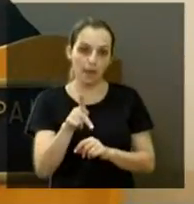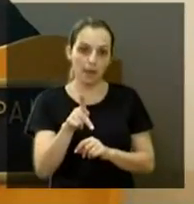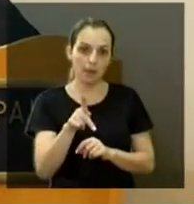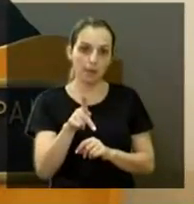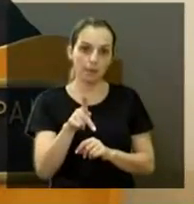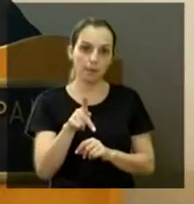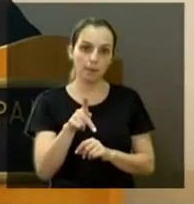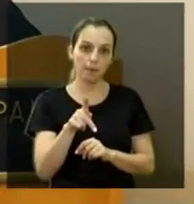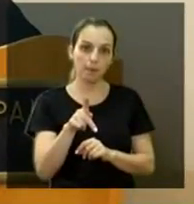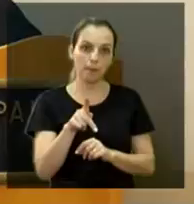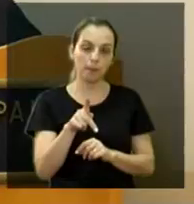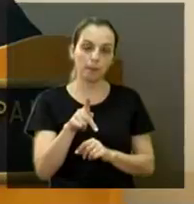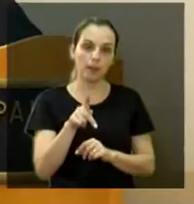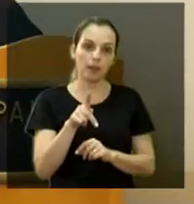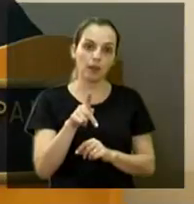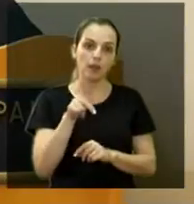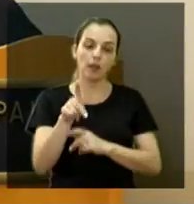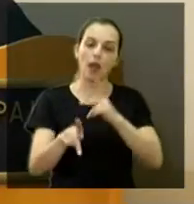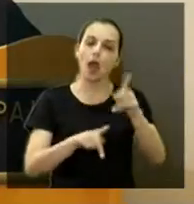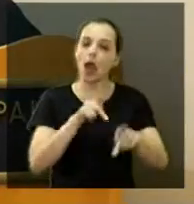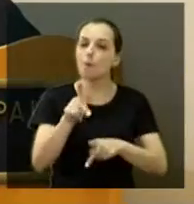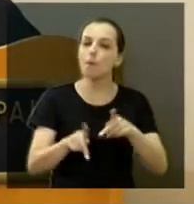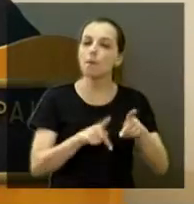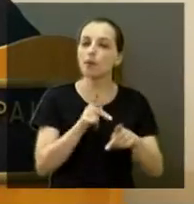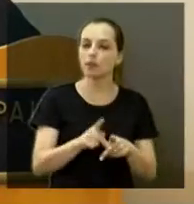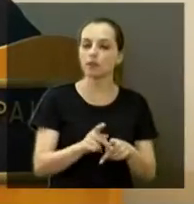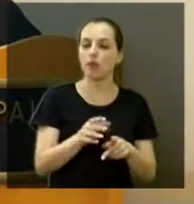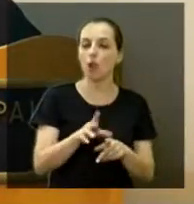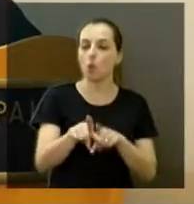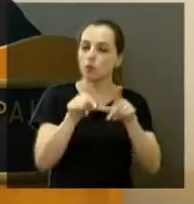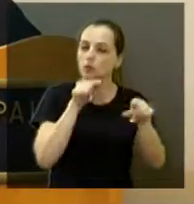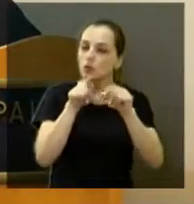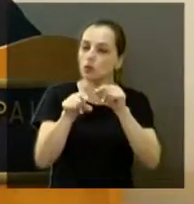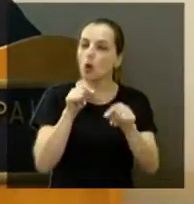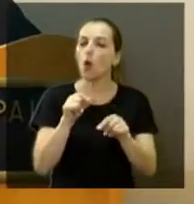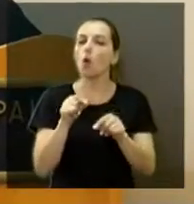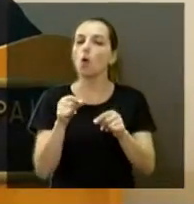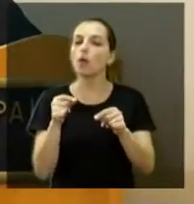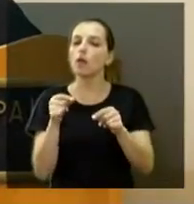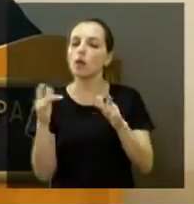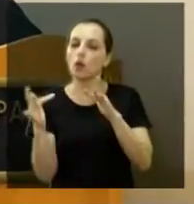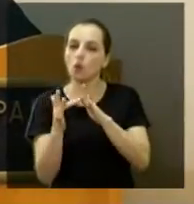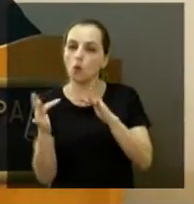população até chegar no secretariado, que leva a população